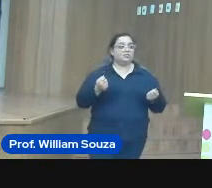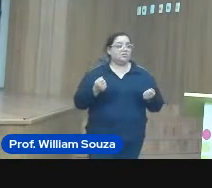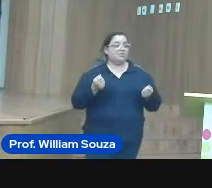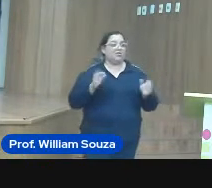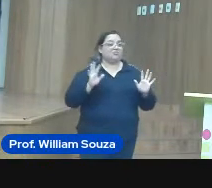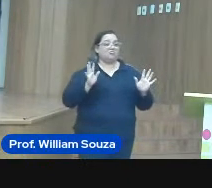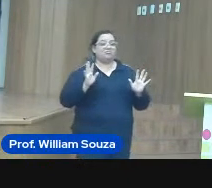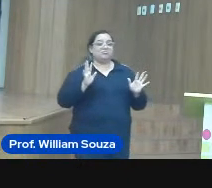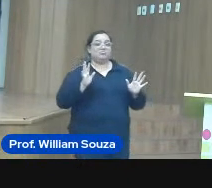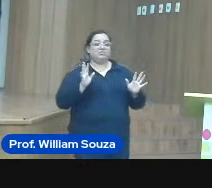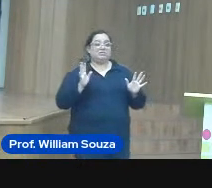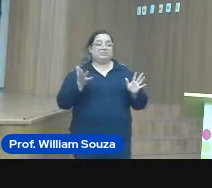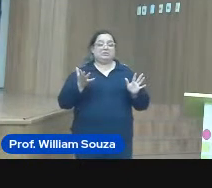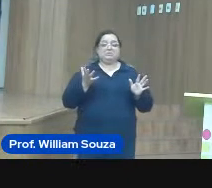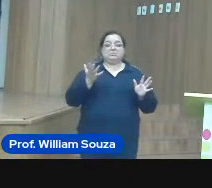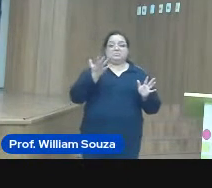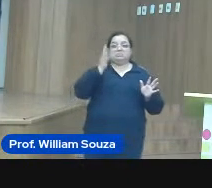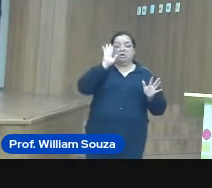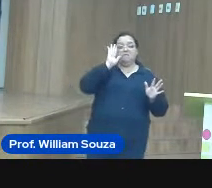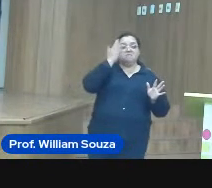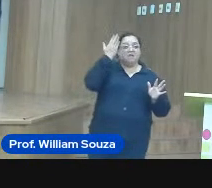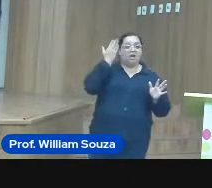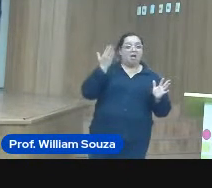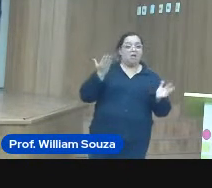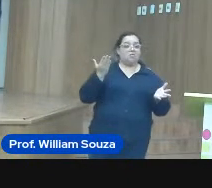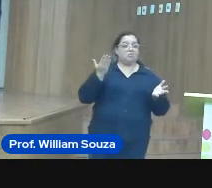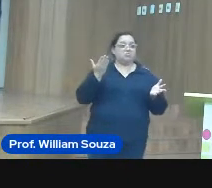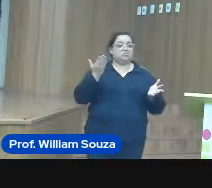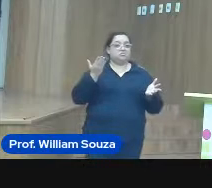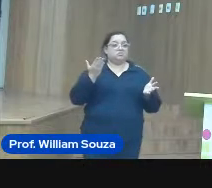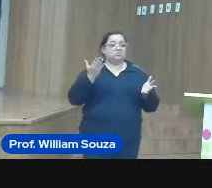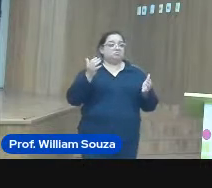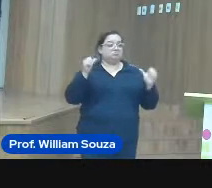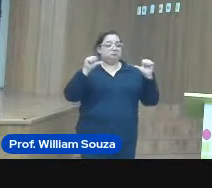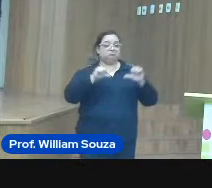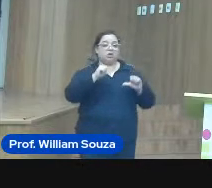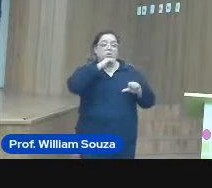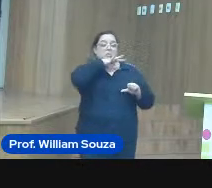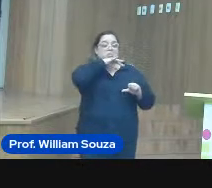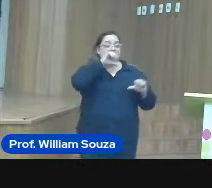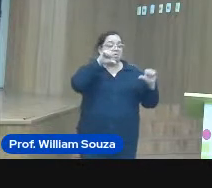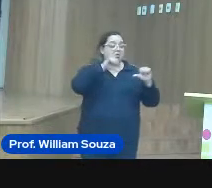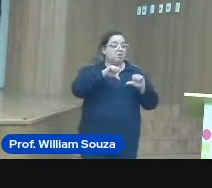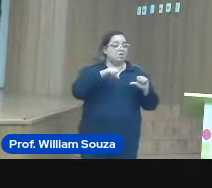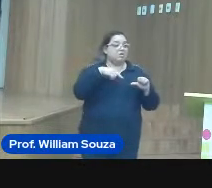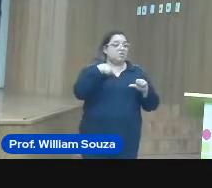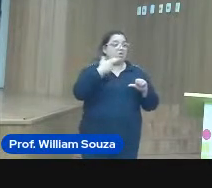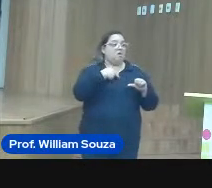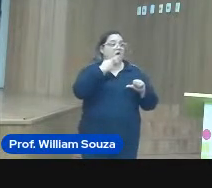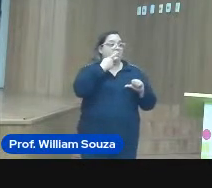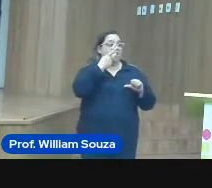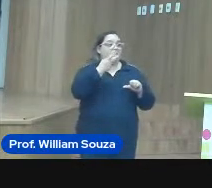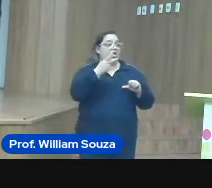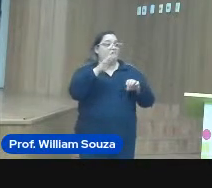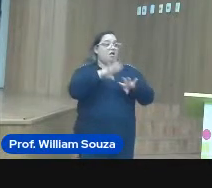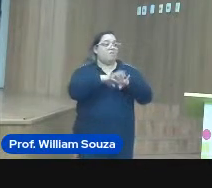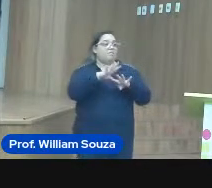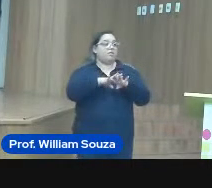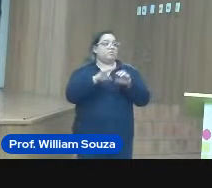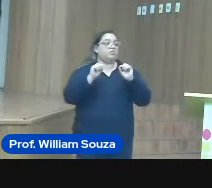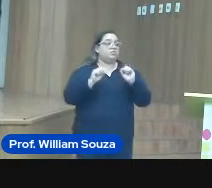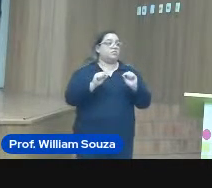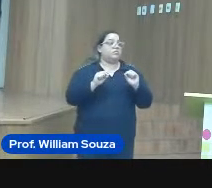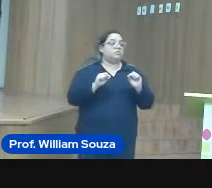cinismo profundo e condenável, nojento e repugnante, a gente falar que a matemática, ela é